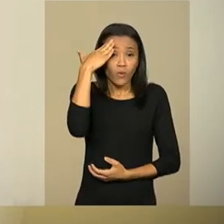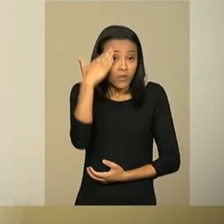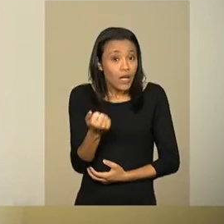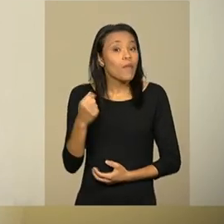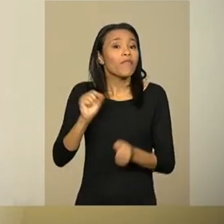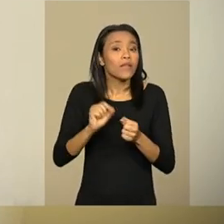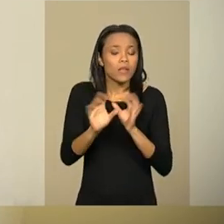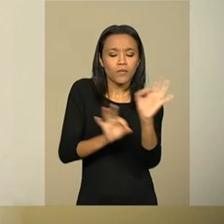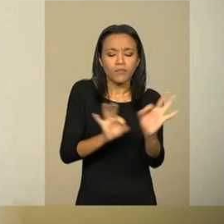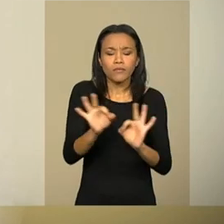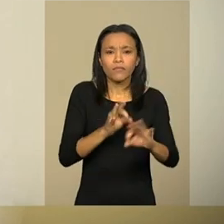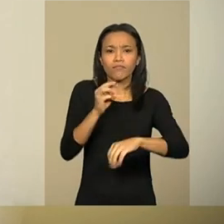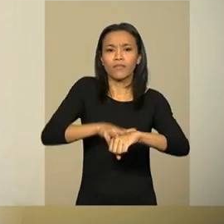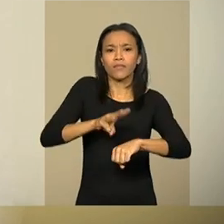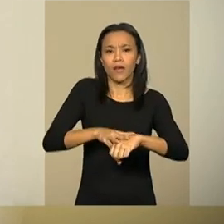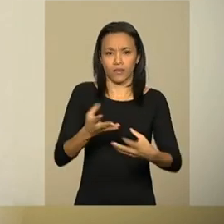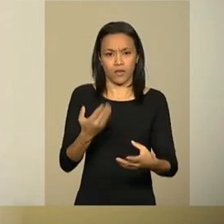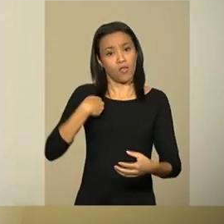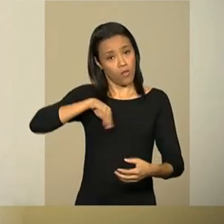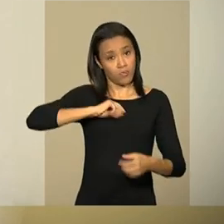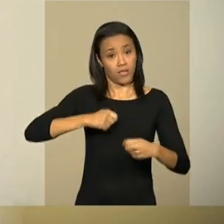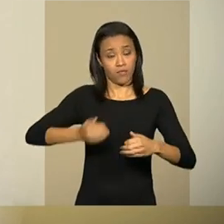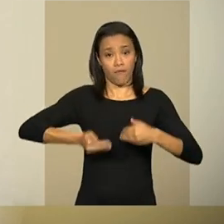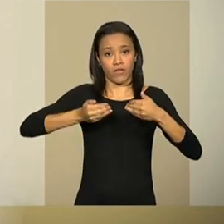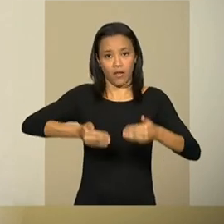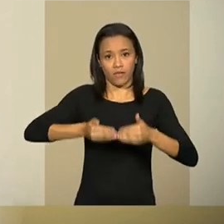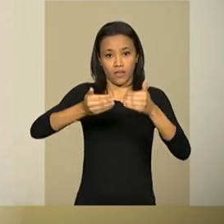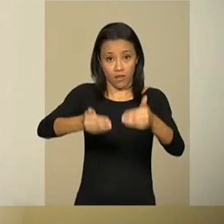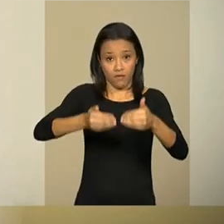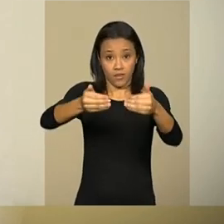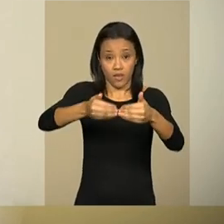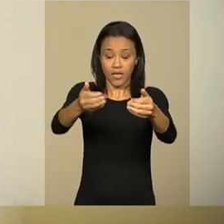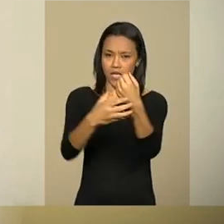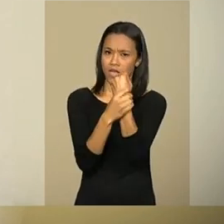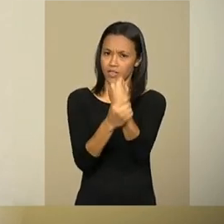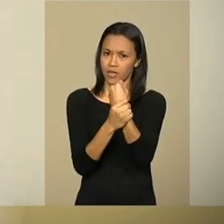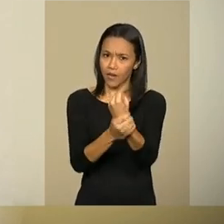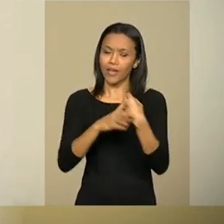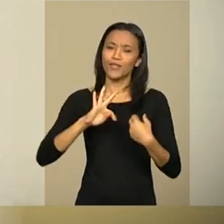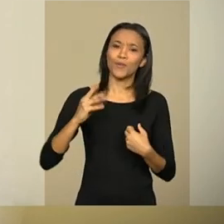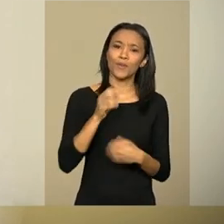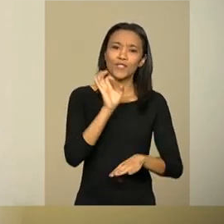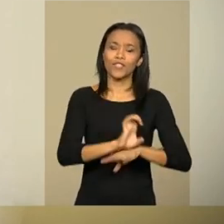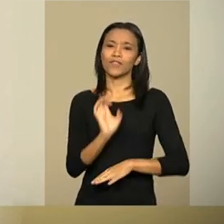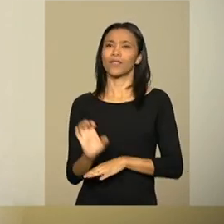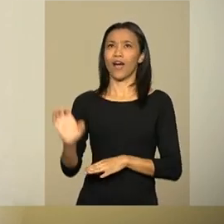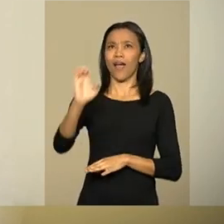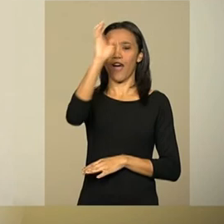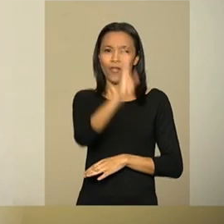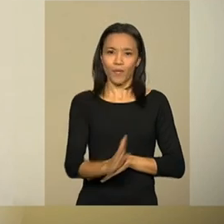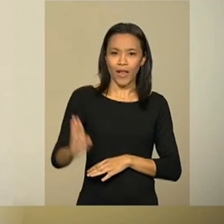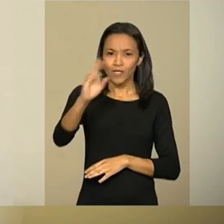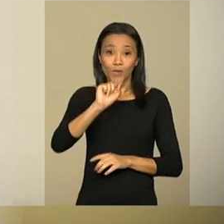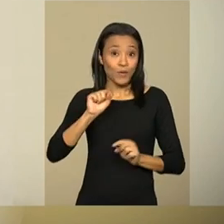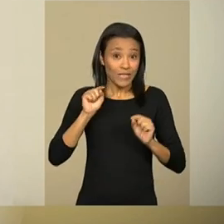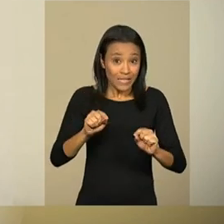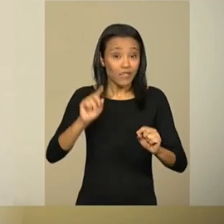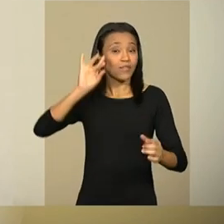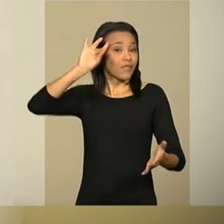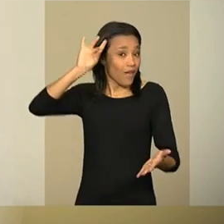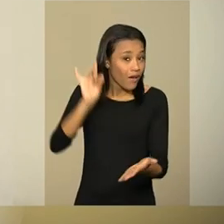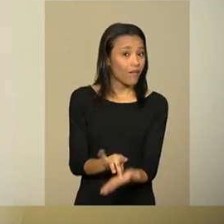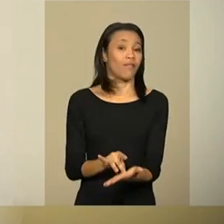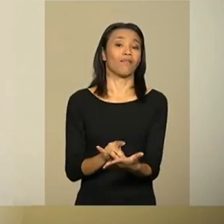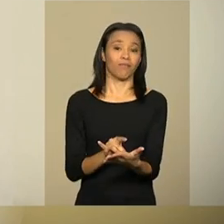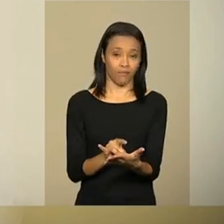na idade certa precisamos avançar Luciano e assegurar que em todos os Estados da Federação isso se torne uma